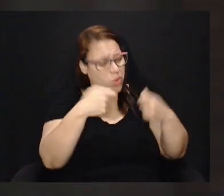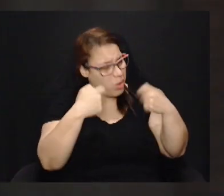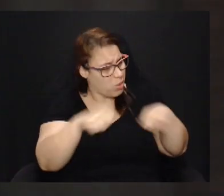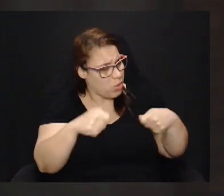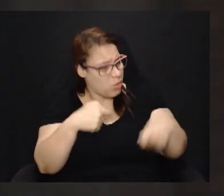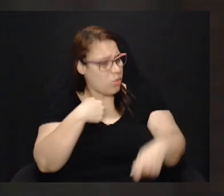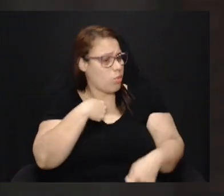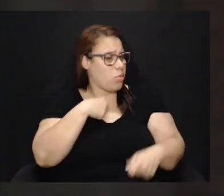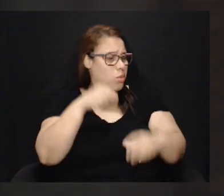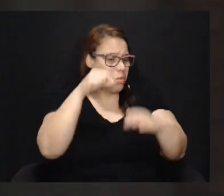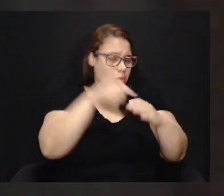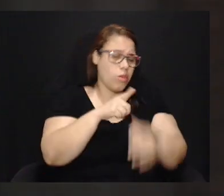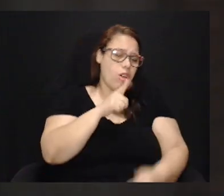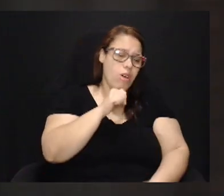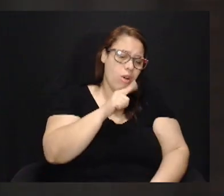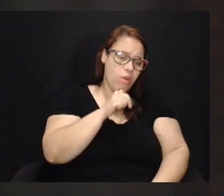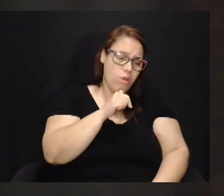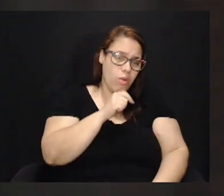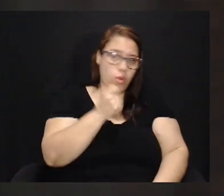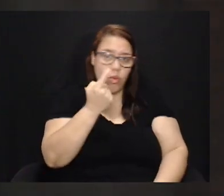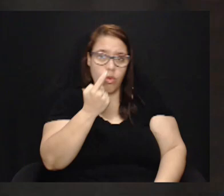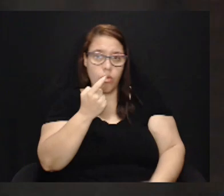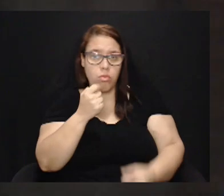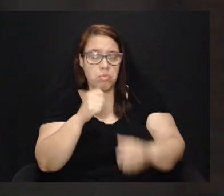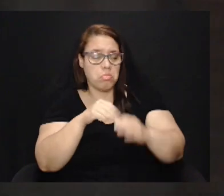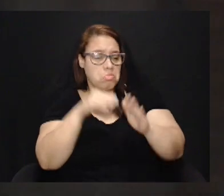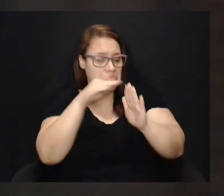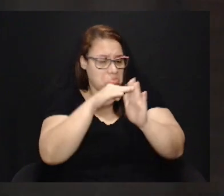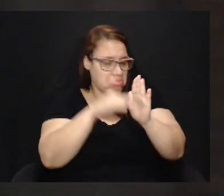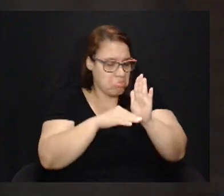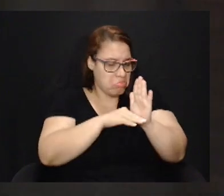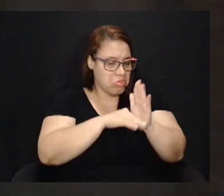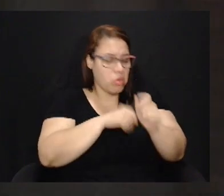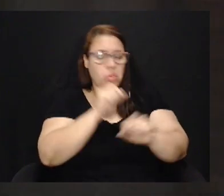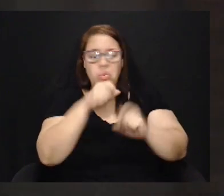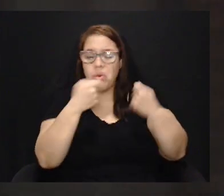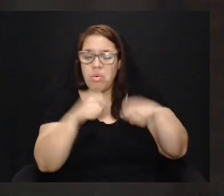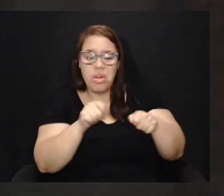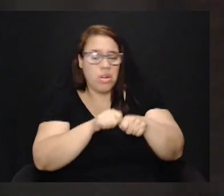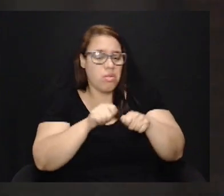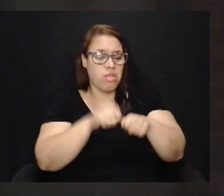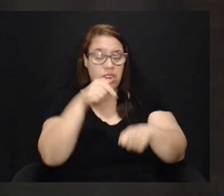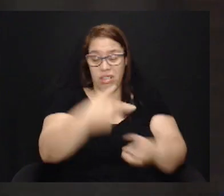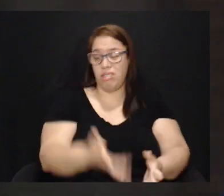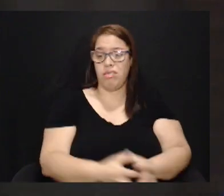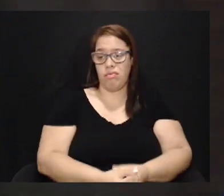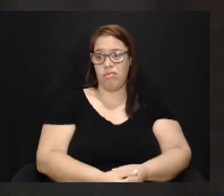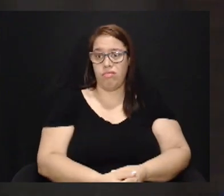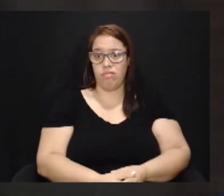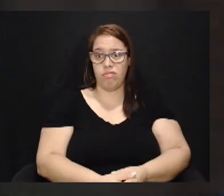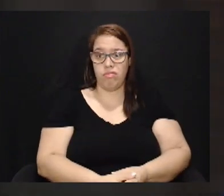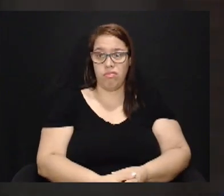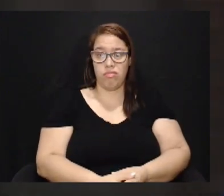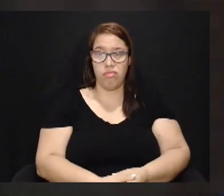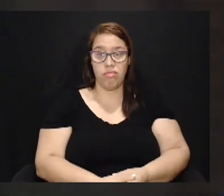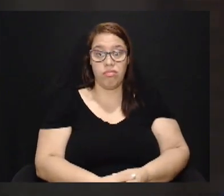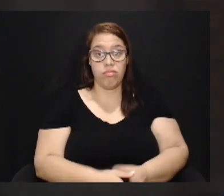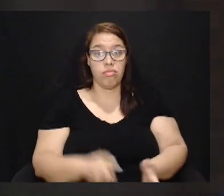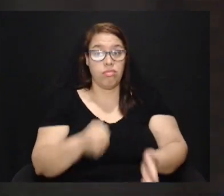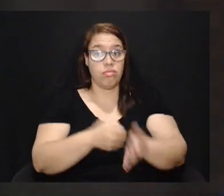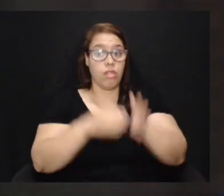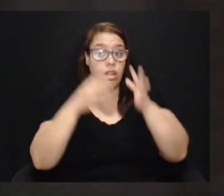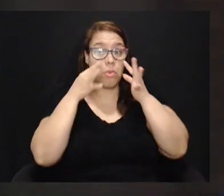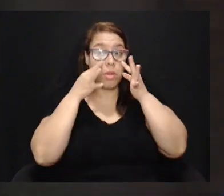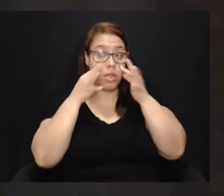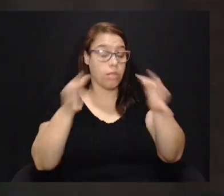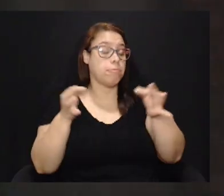água, eu preciso colocar uma adubação, o que eu preciso fazer aqui, né? Então, é uma dedicação, é uma atenção muito grande que você tem que colocar ali